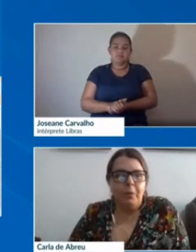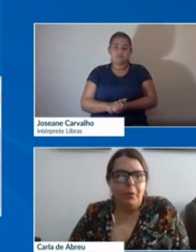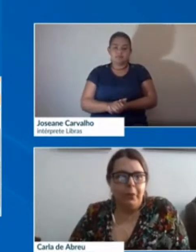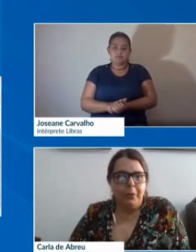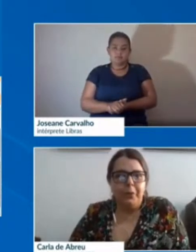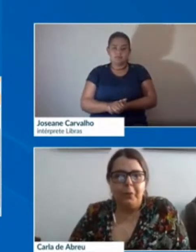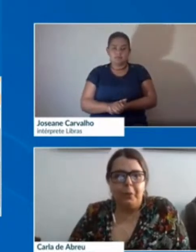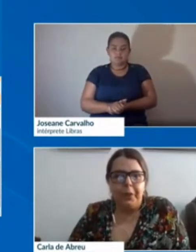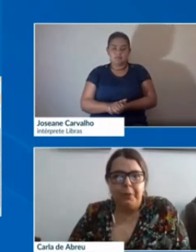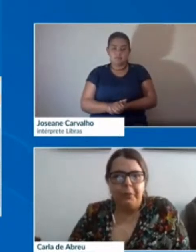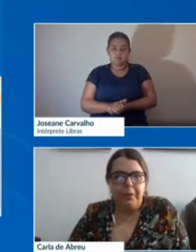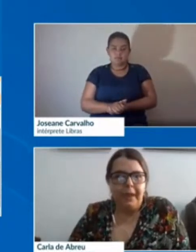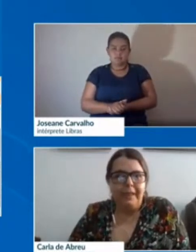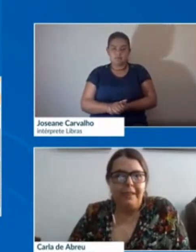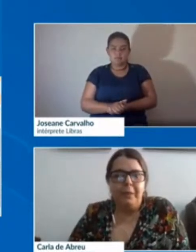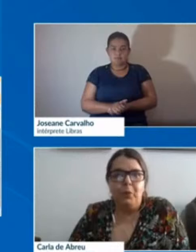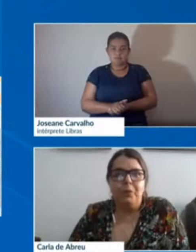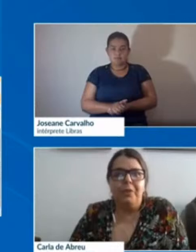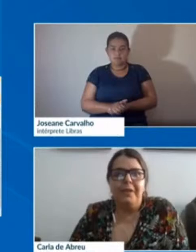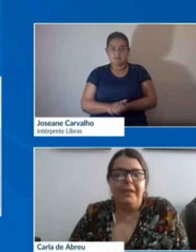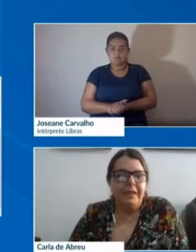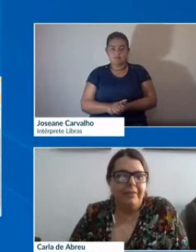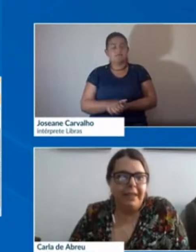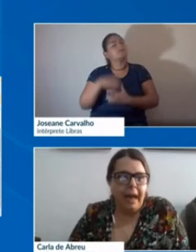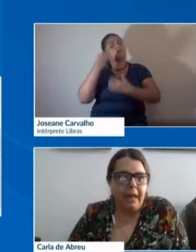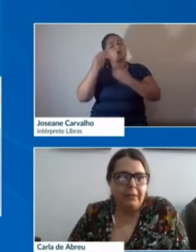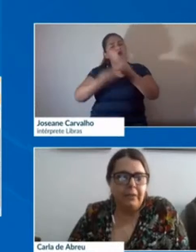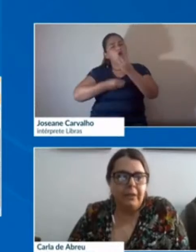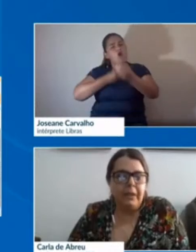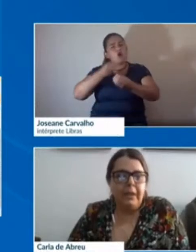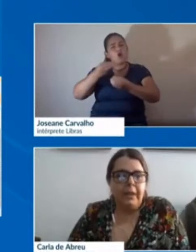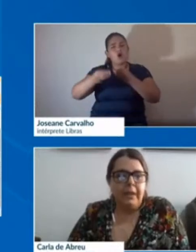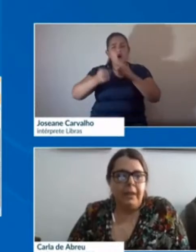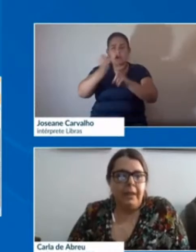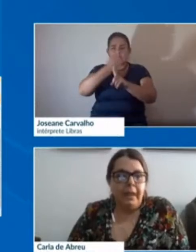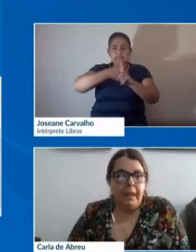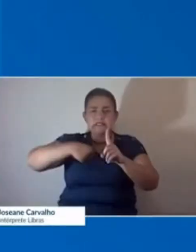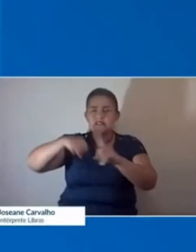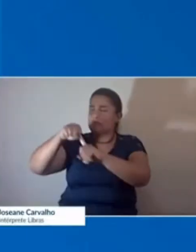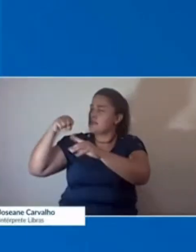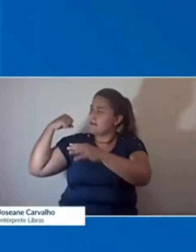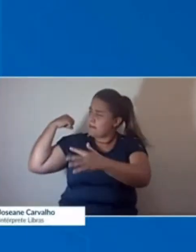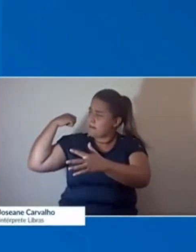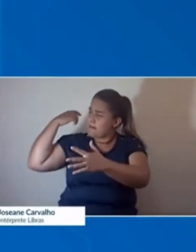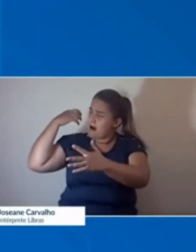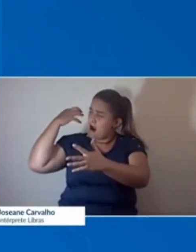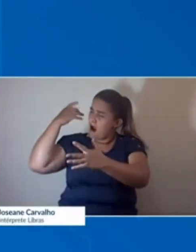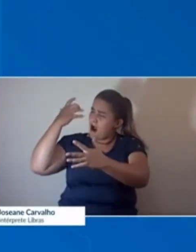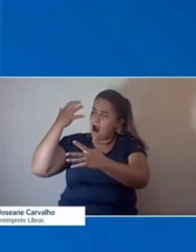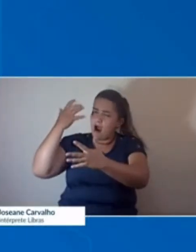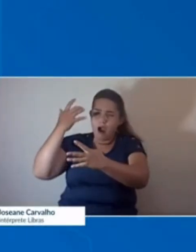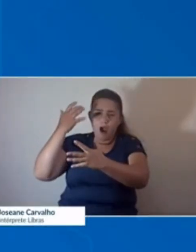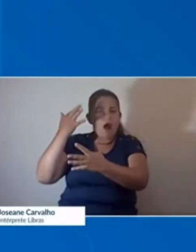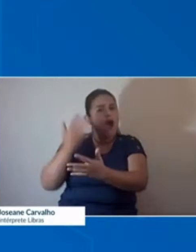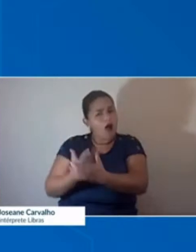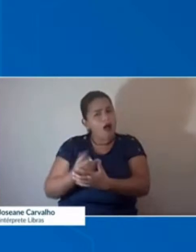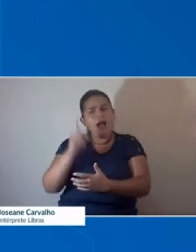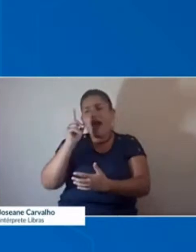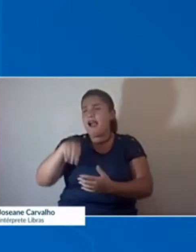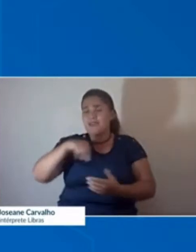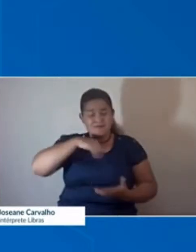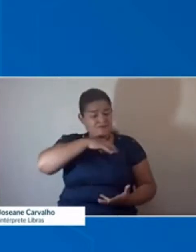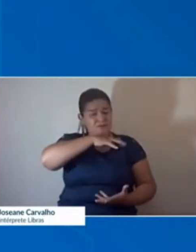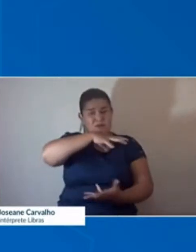Esse modo como foi construído, né, esse mundo de significados, ele é mundial e, é